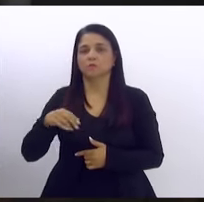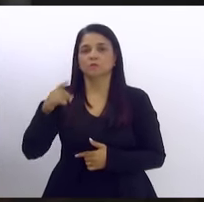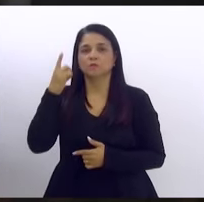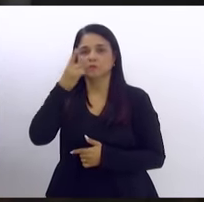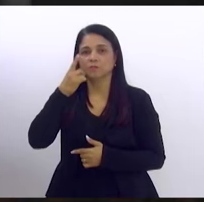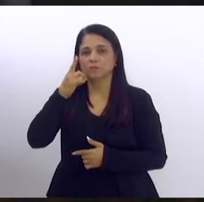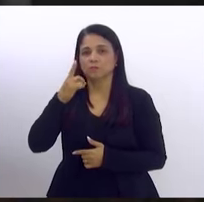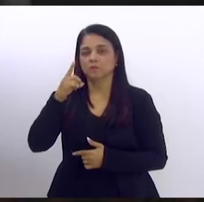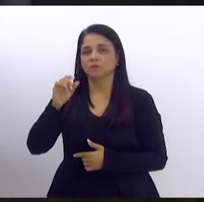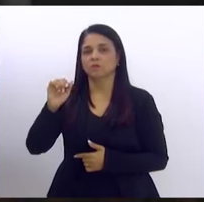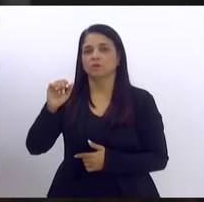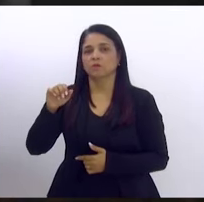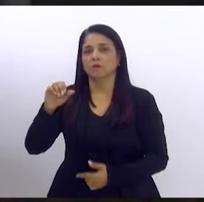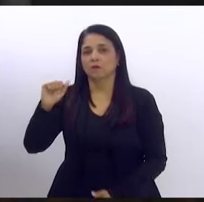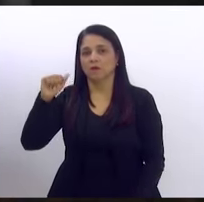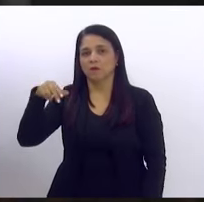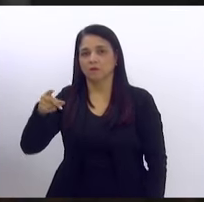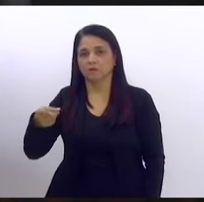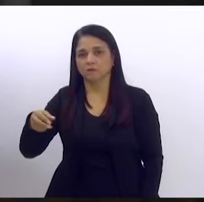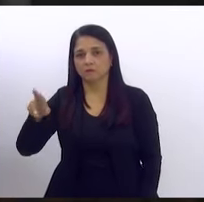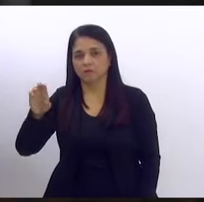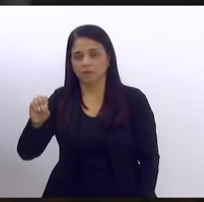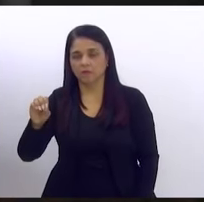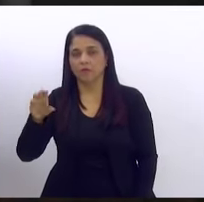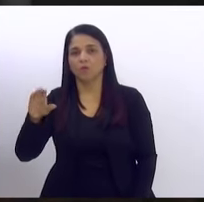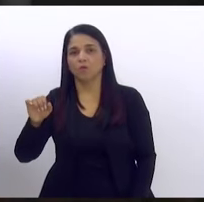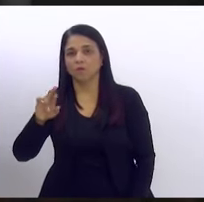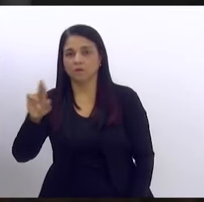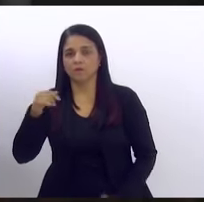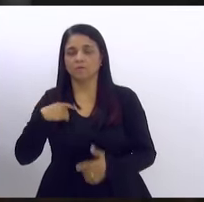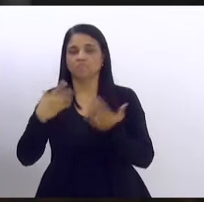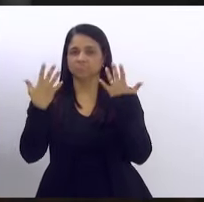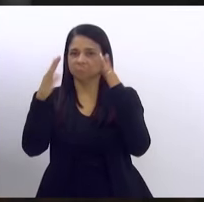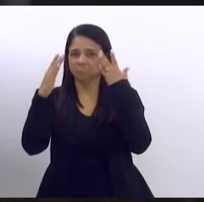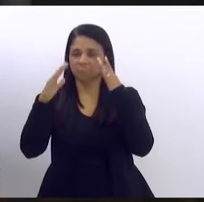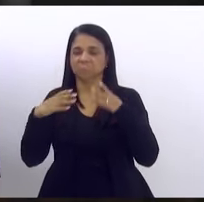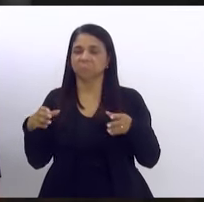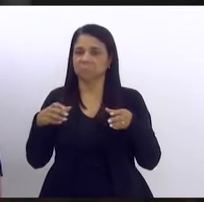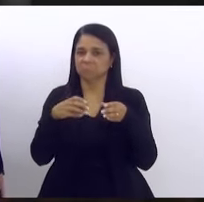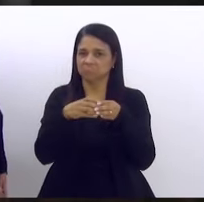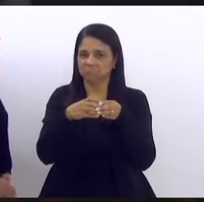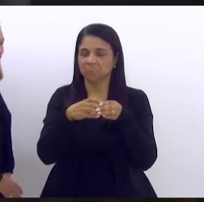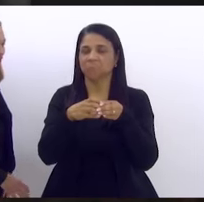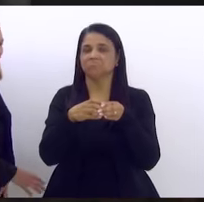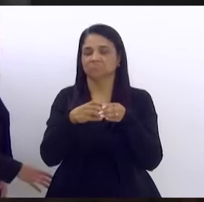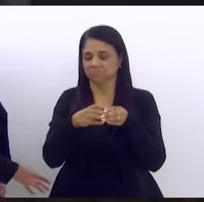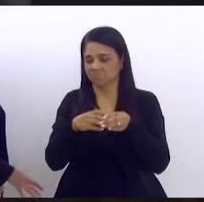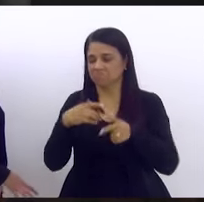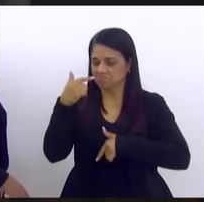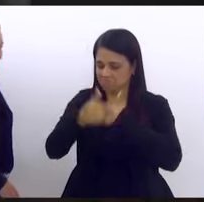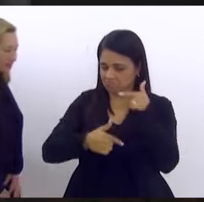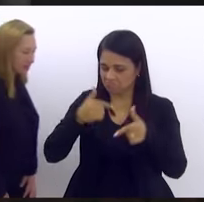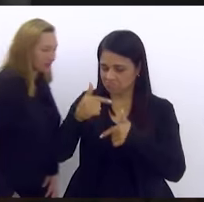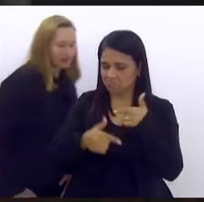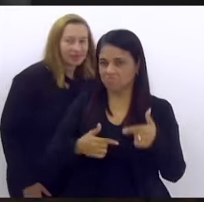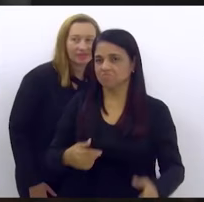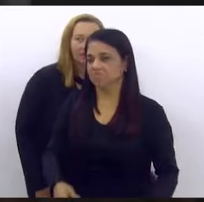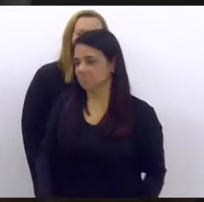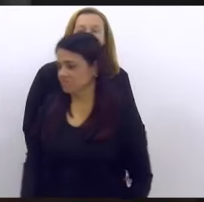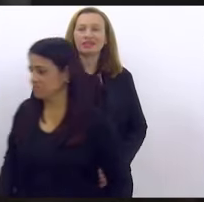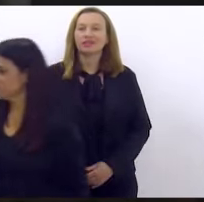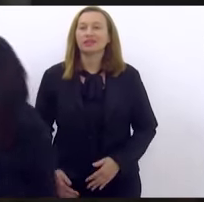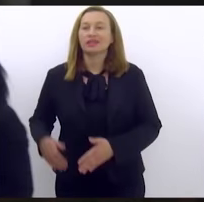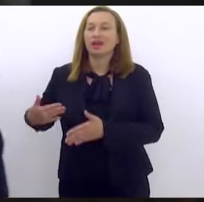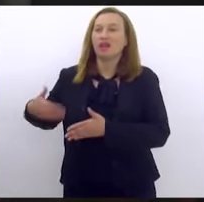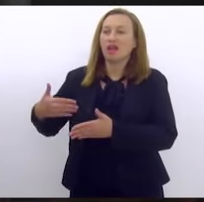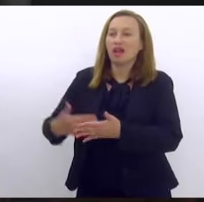quem parabenizo toda a condução da comissão, esse trabalho espinhoso que Vossa Excelência vem junto com a gente ao longo